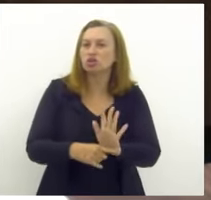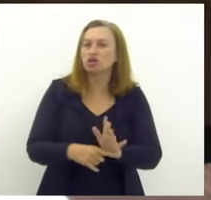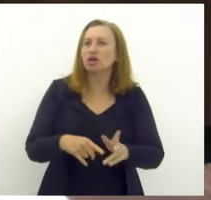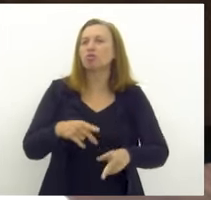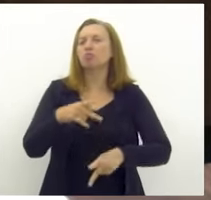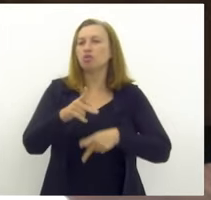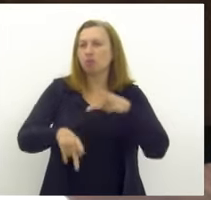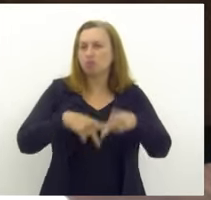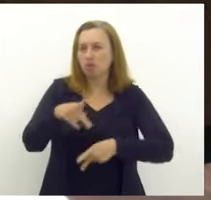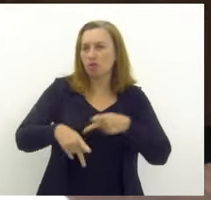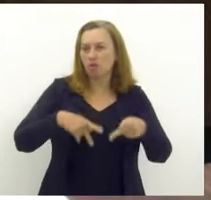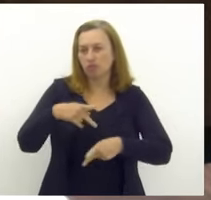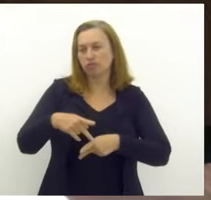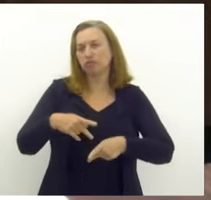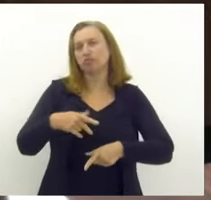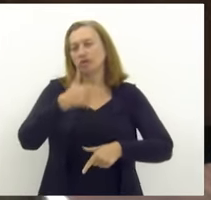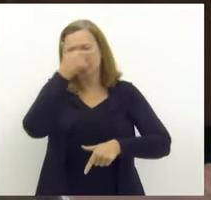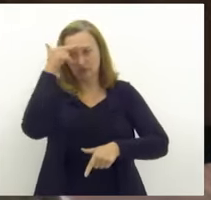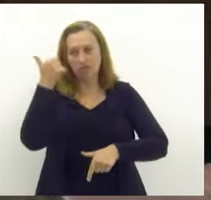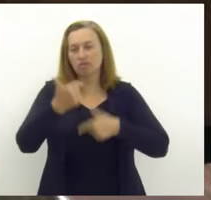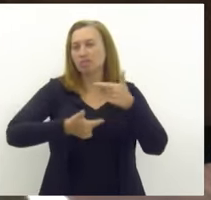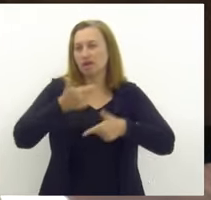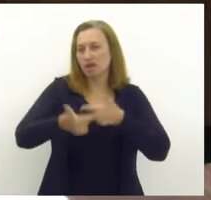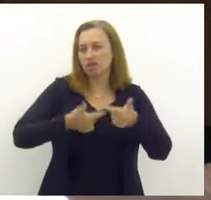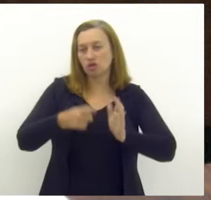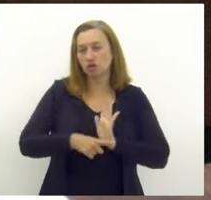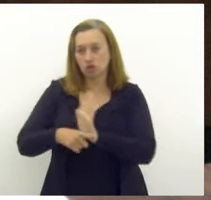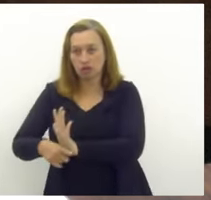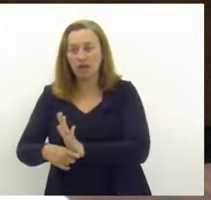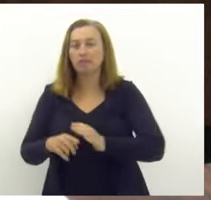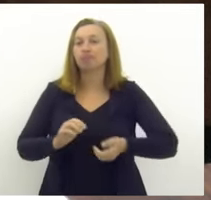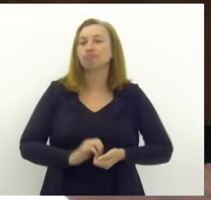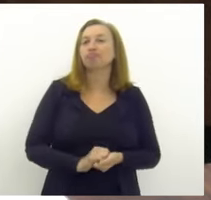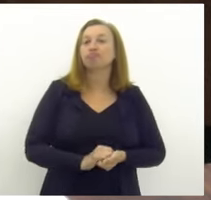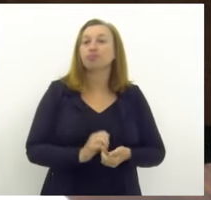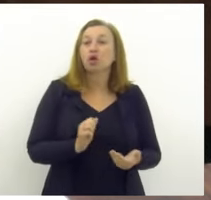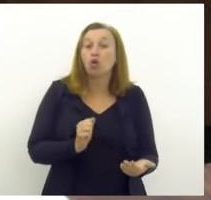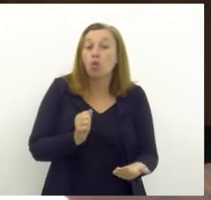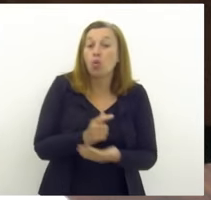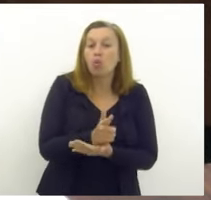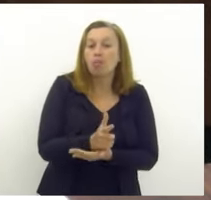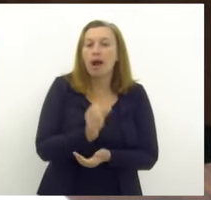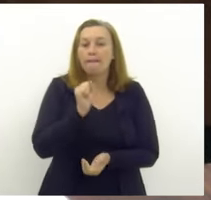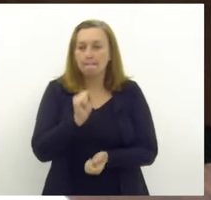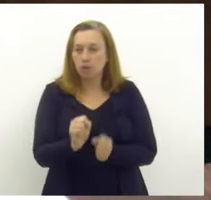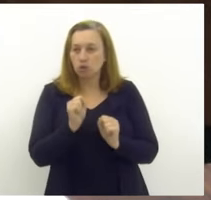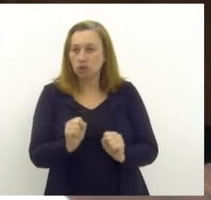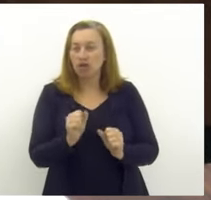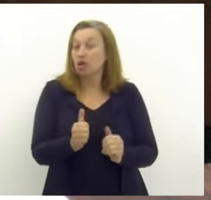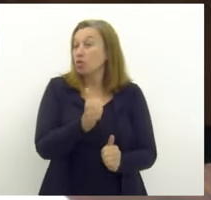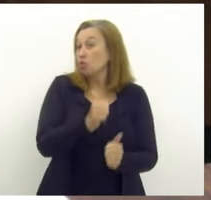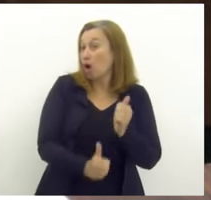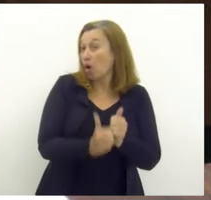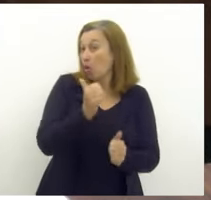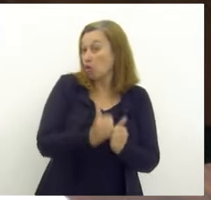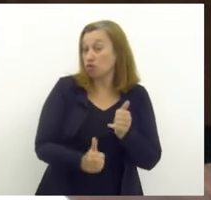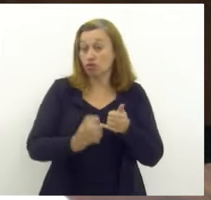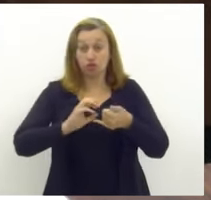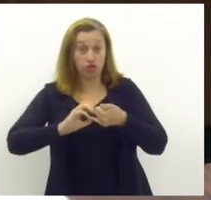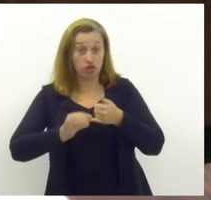poder colocar a comida na sua casa e dando mais poder de compra e o trabalhador senhor